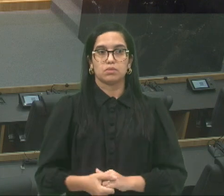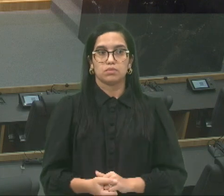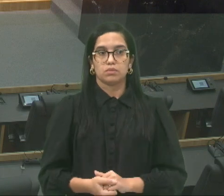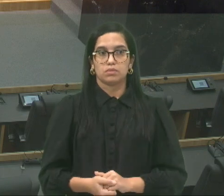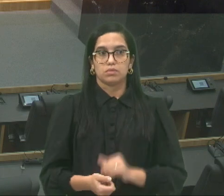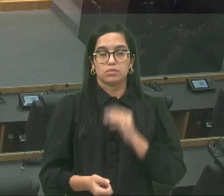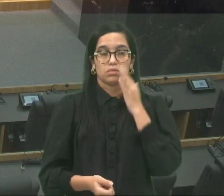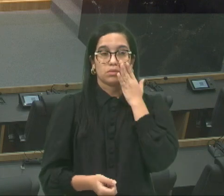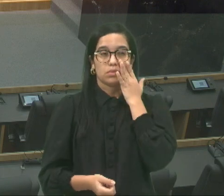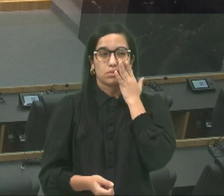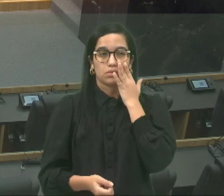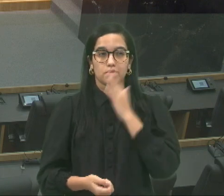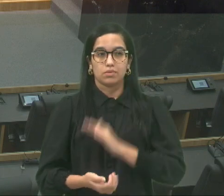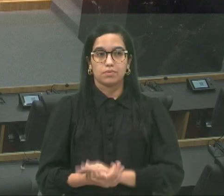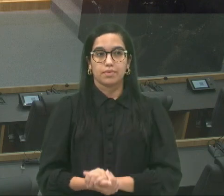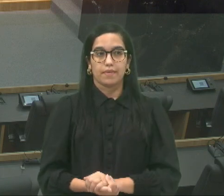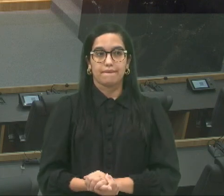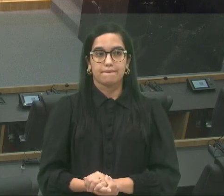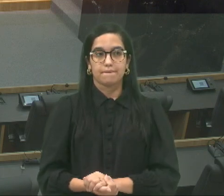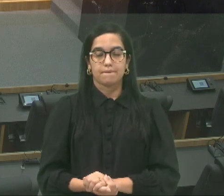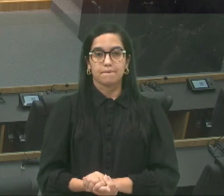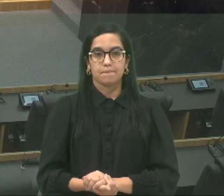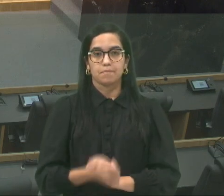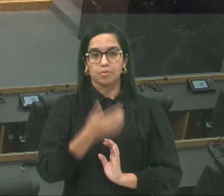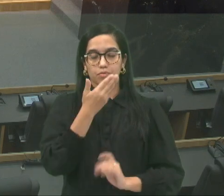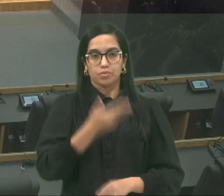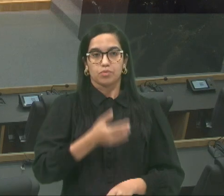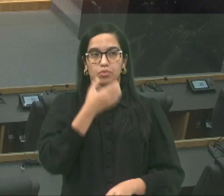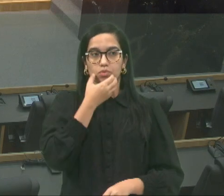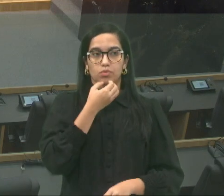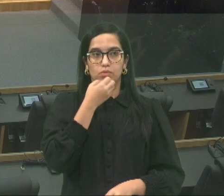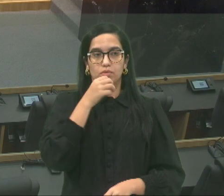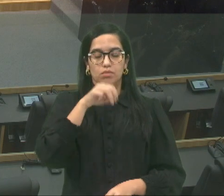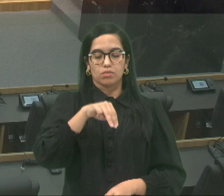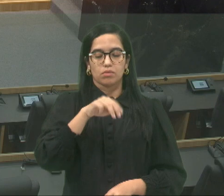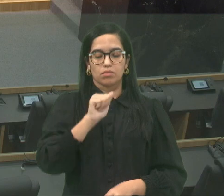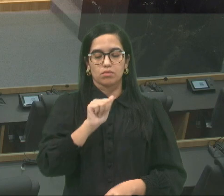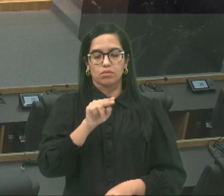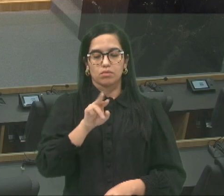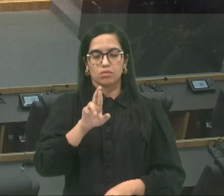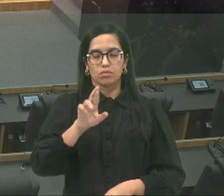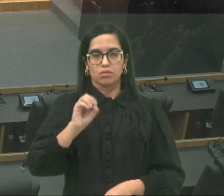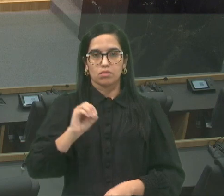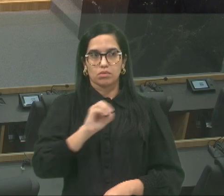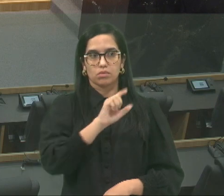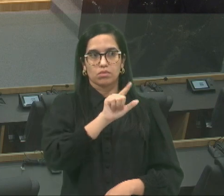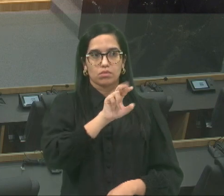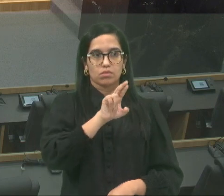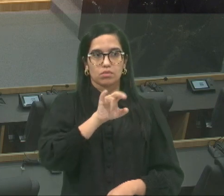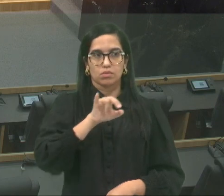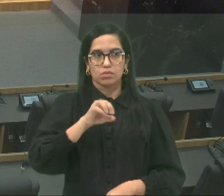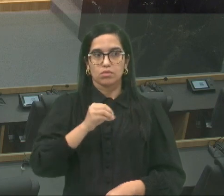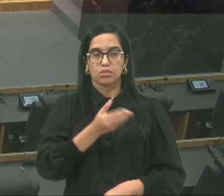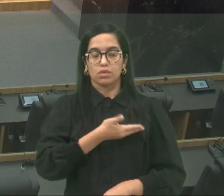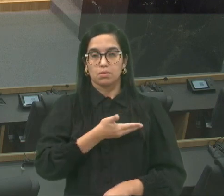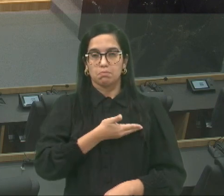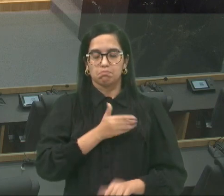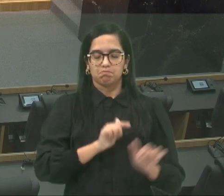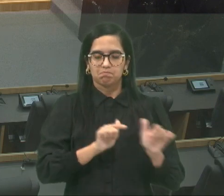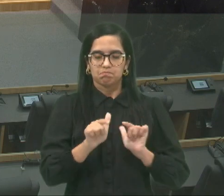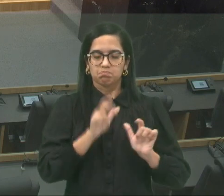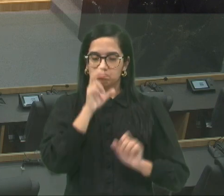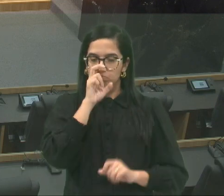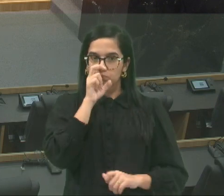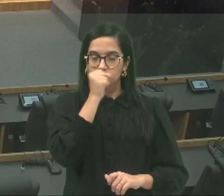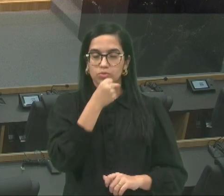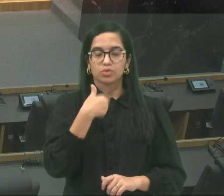do Piauí. Esse é o Mário Lúcio, um amigo, trabalhador, e tenho certeza